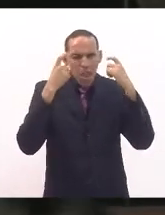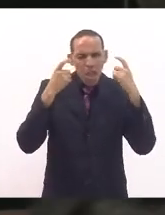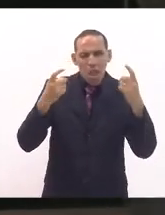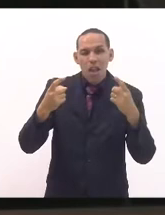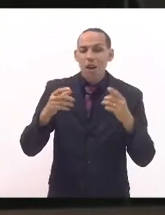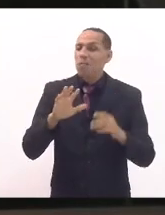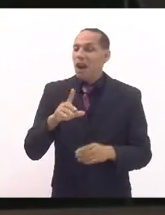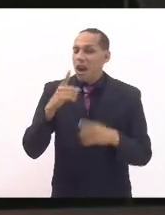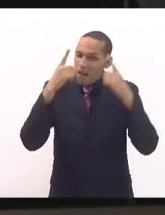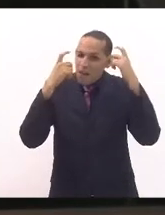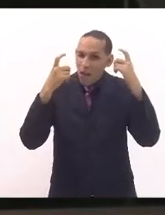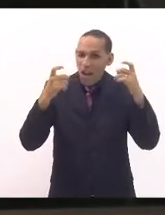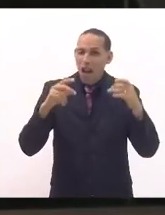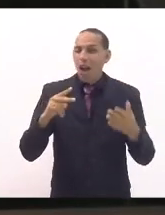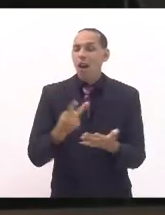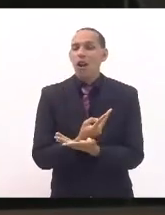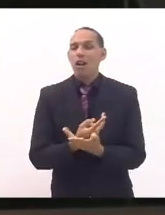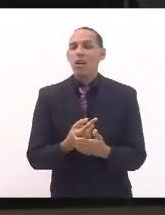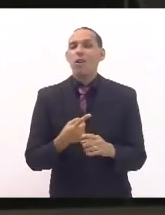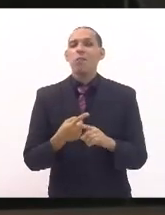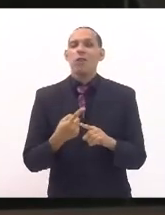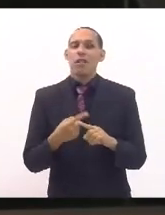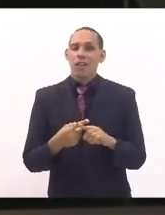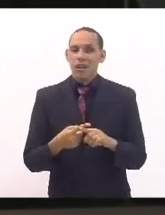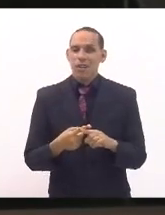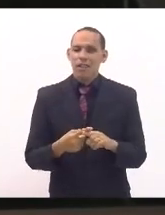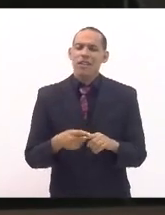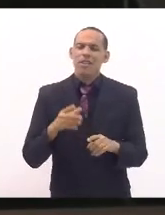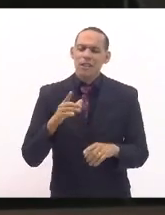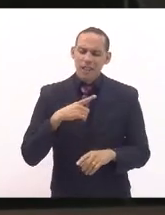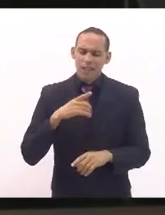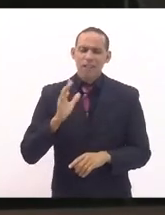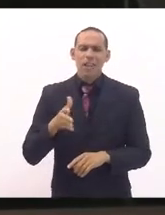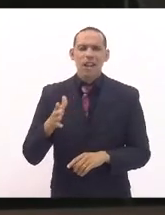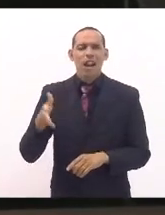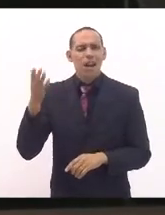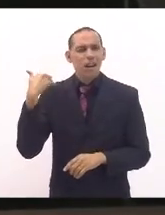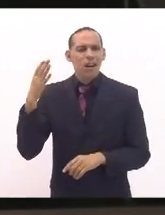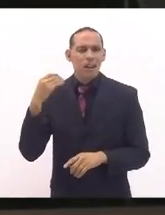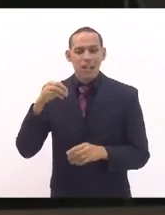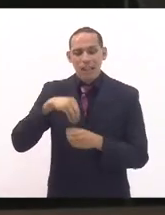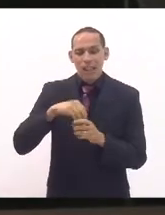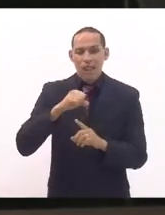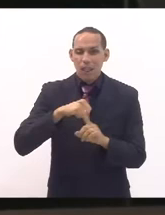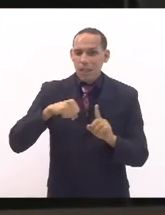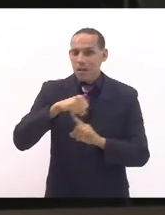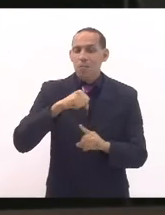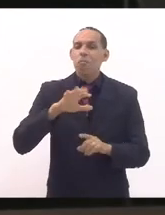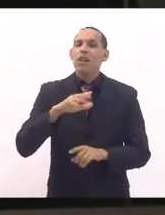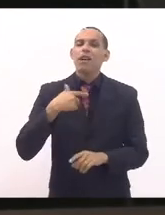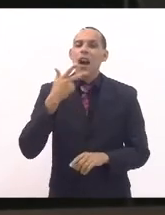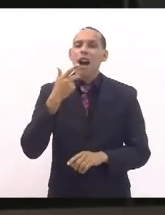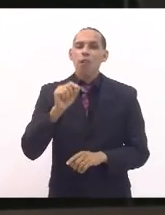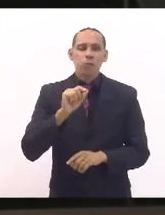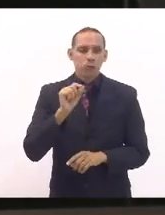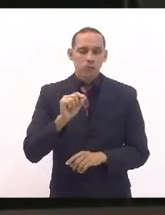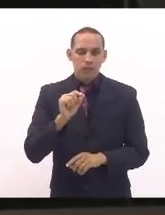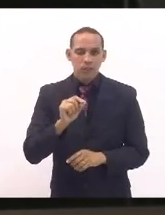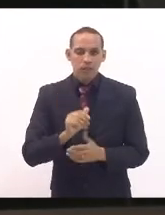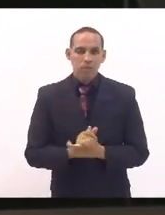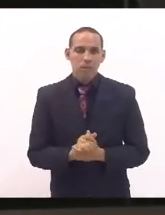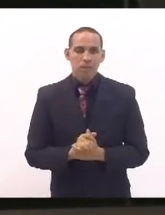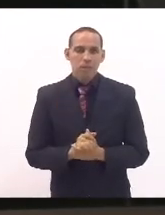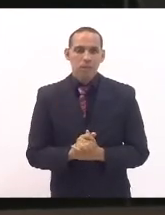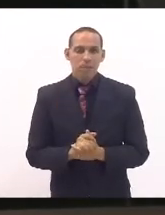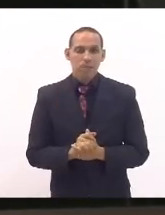a violência que ali ocorre é só apenas uma expressão do que já acontece na sociedade. Mas eu queria falar do caráter